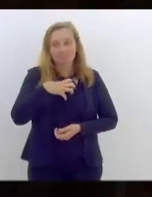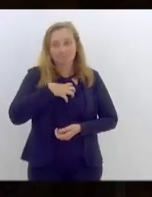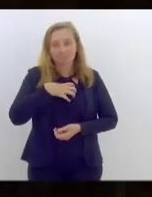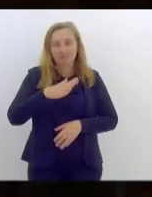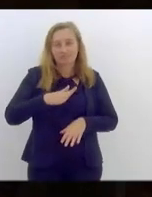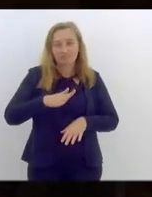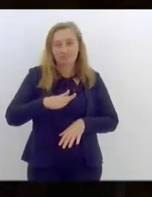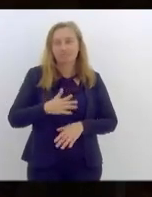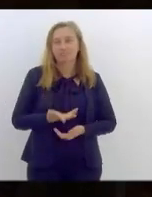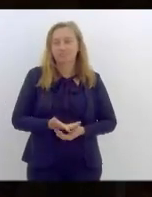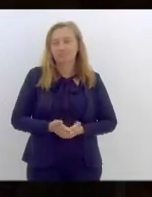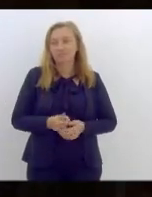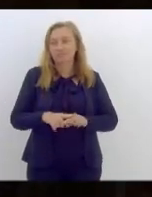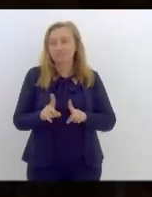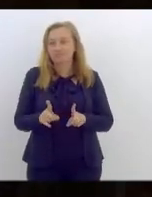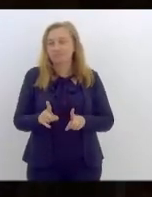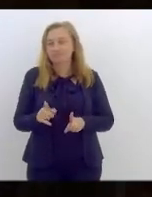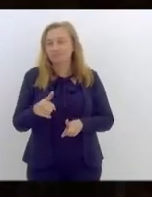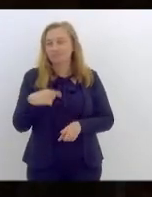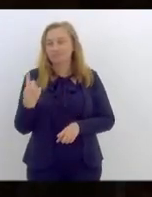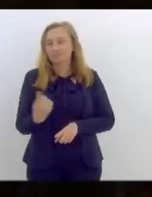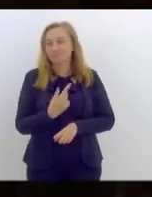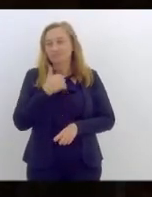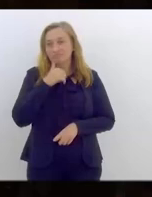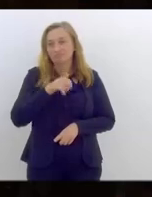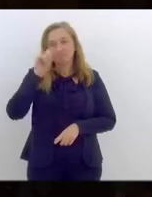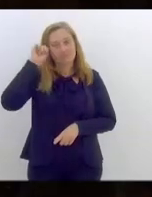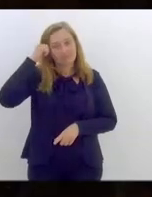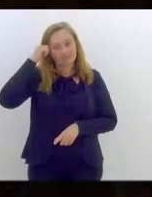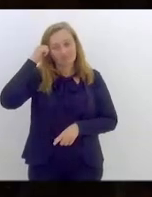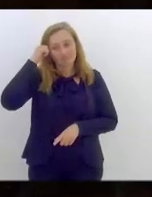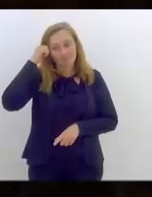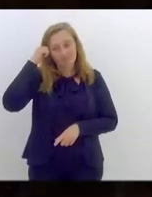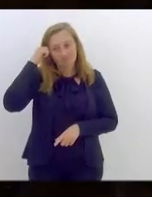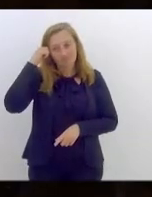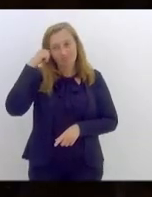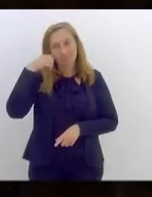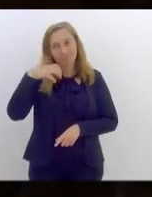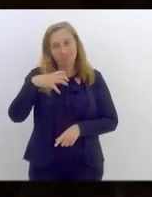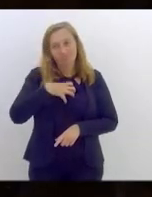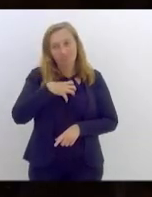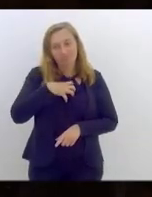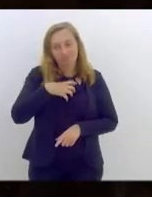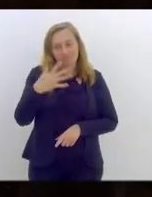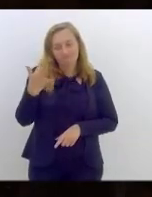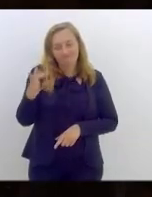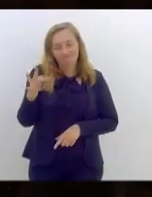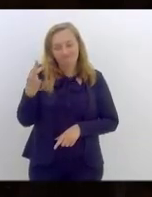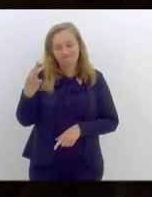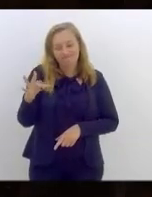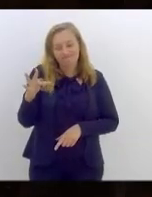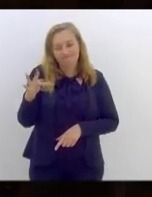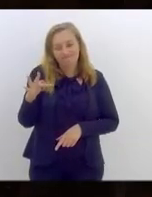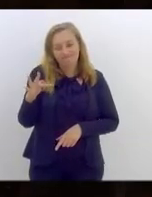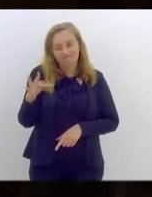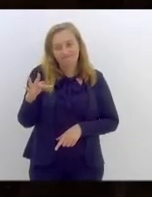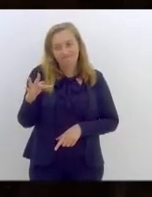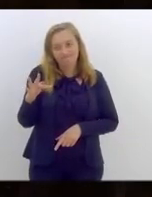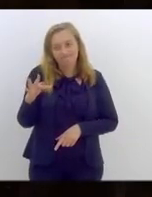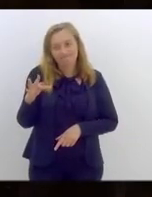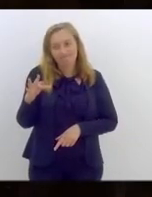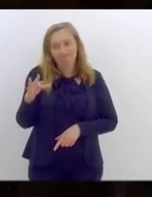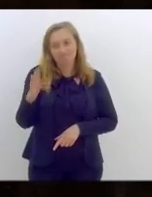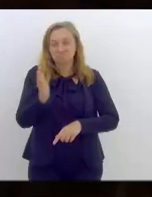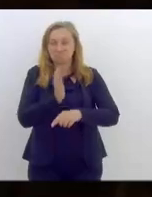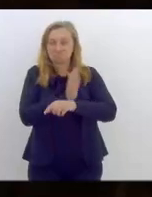ou menor. Mas nós, mulheres negras, as mulheres têm uma dor, que é a dor do machismo.